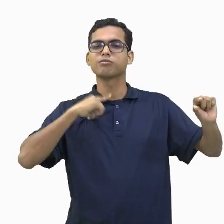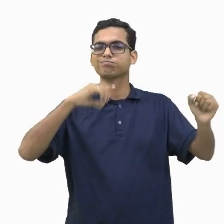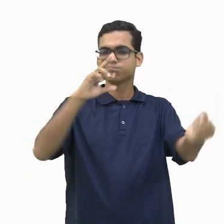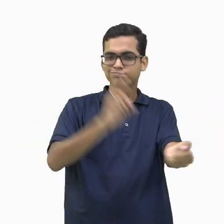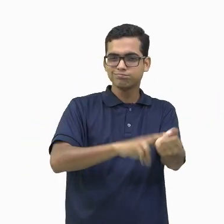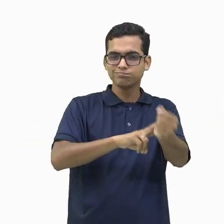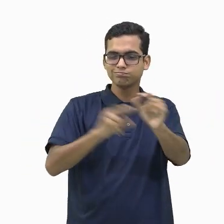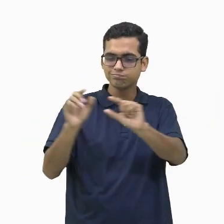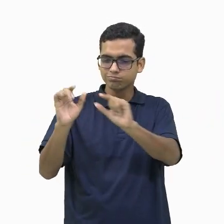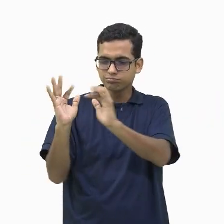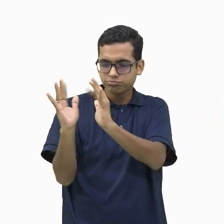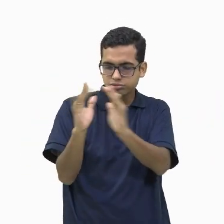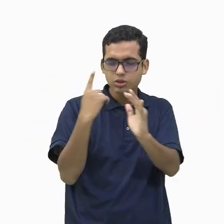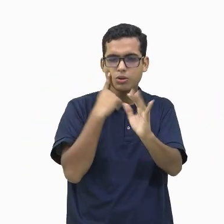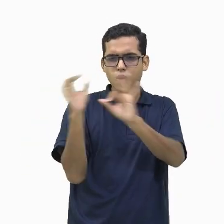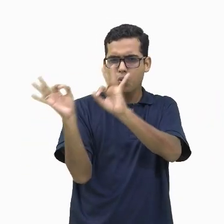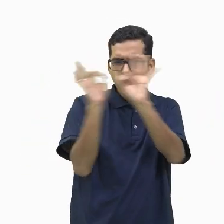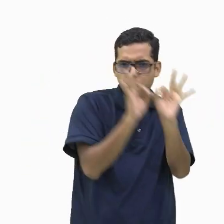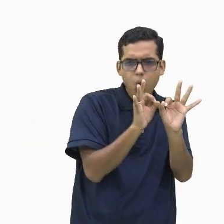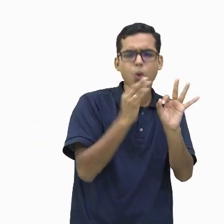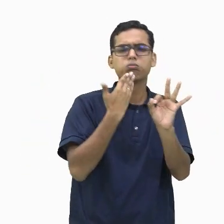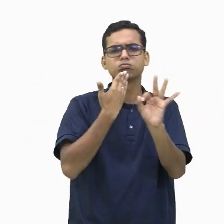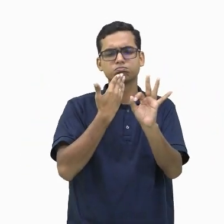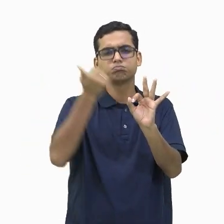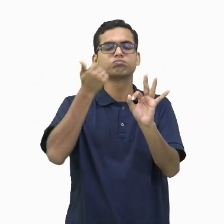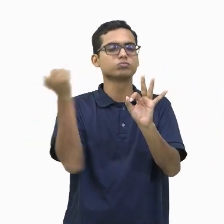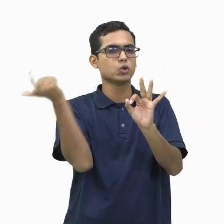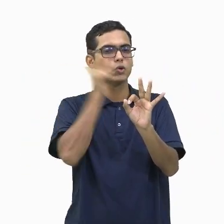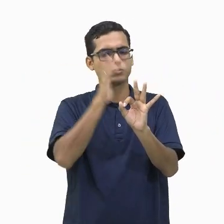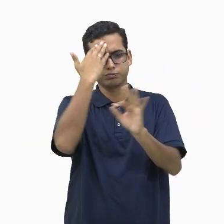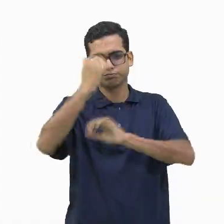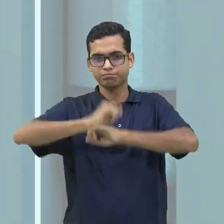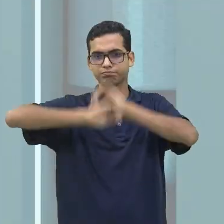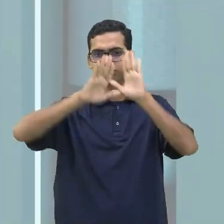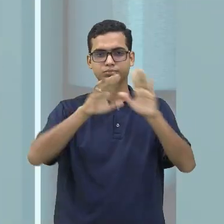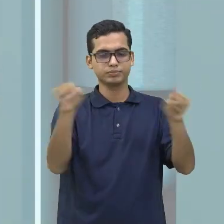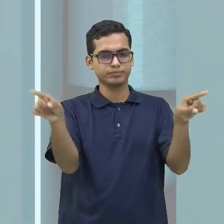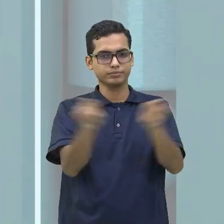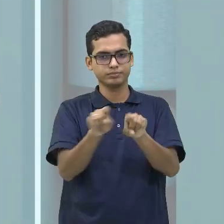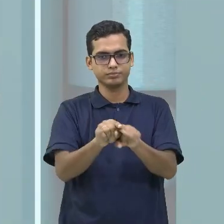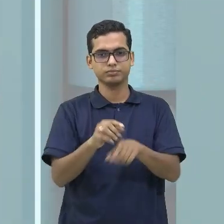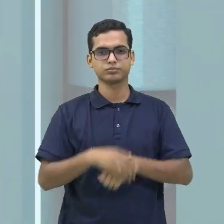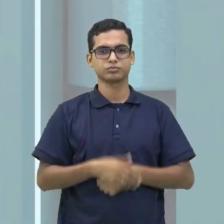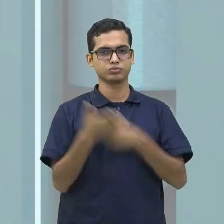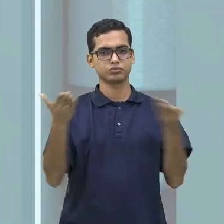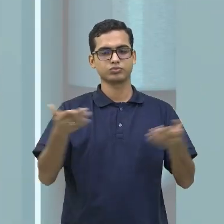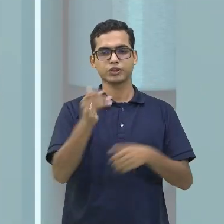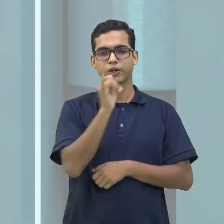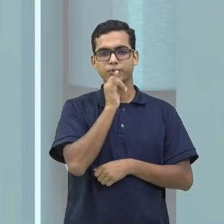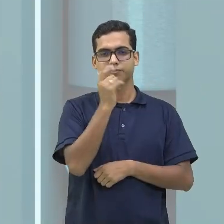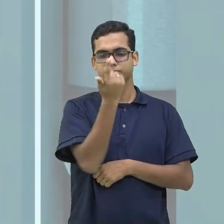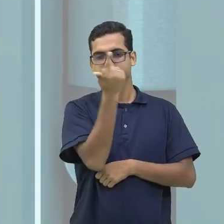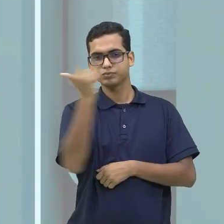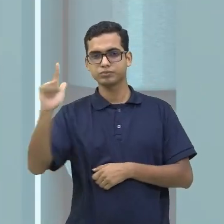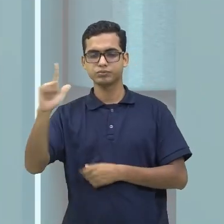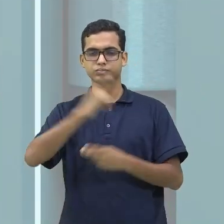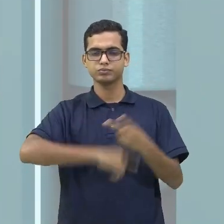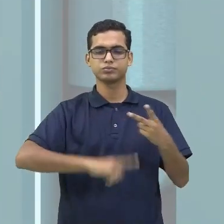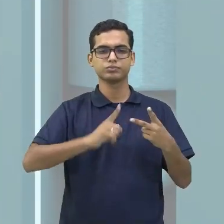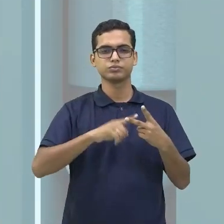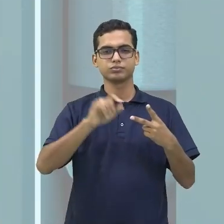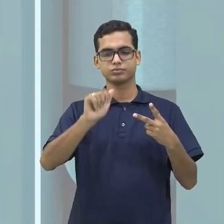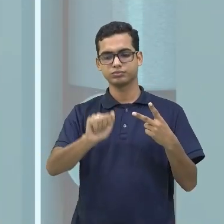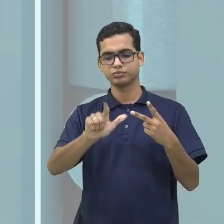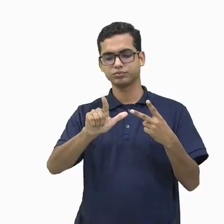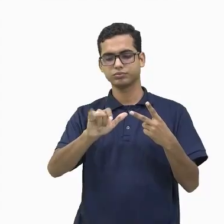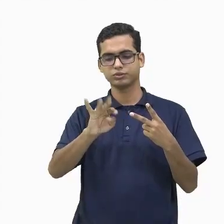né? E aí, 2 exemplos de assonância. Agora a gente vai para o exemplo de aliteração. E ouçam